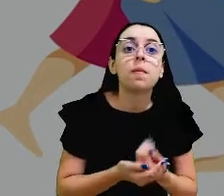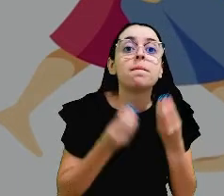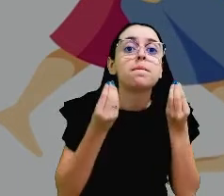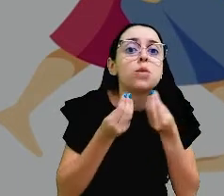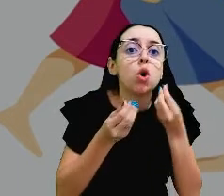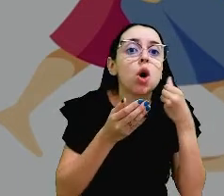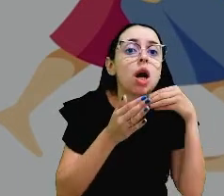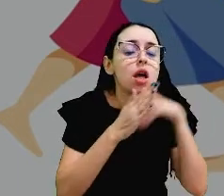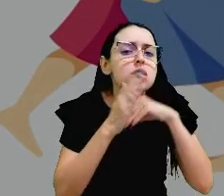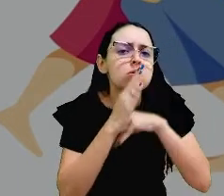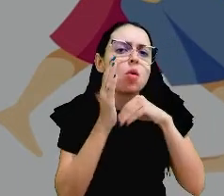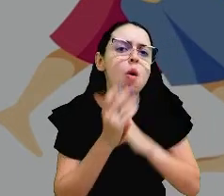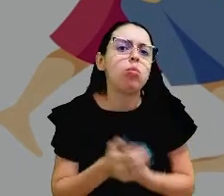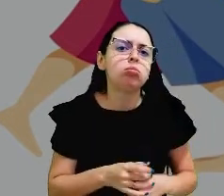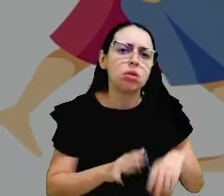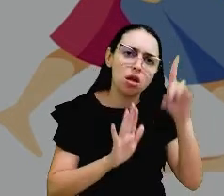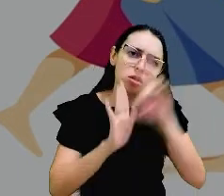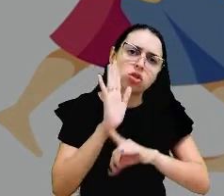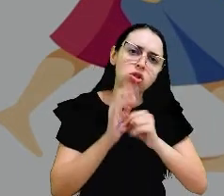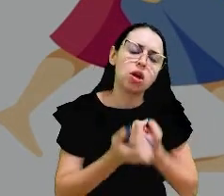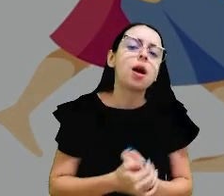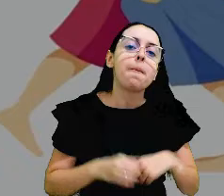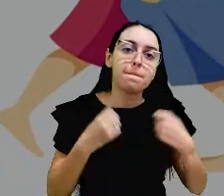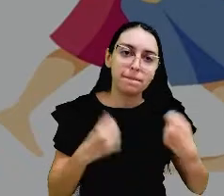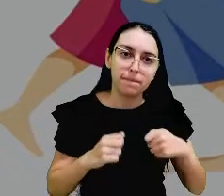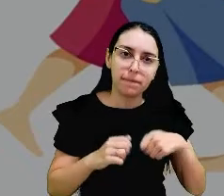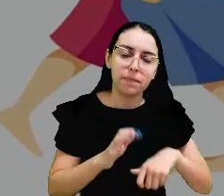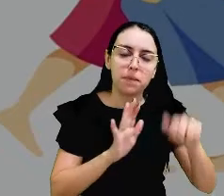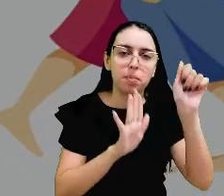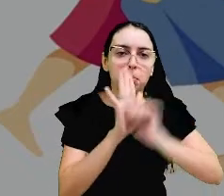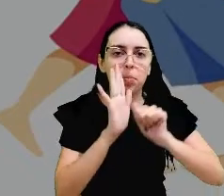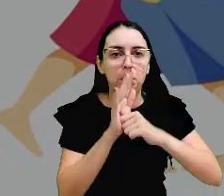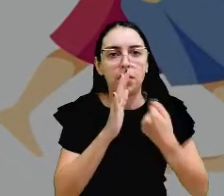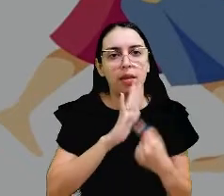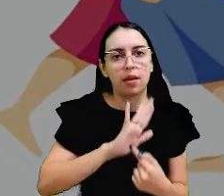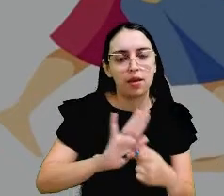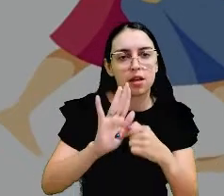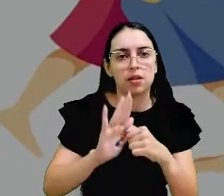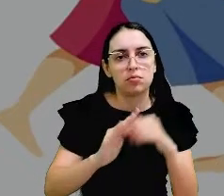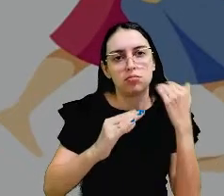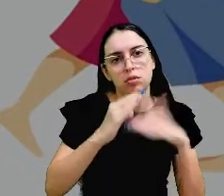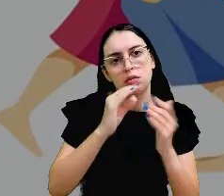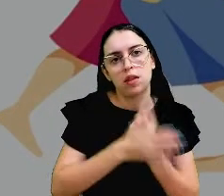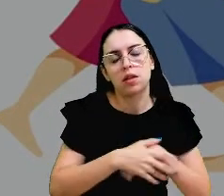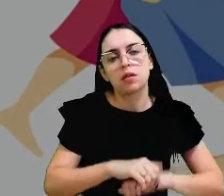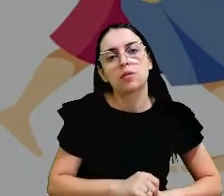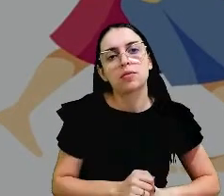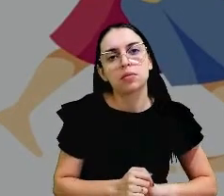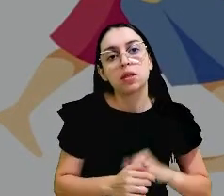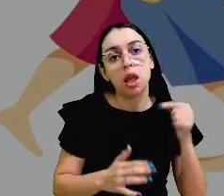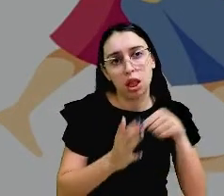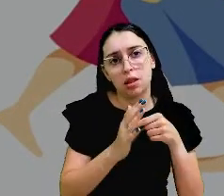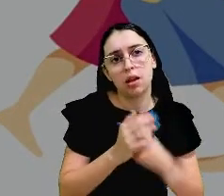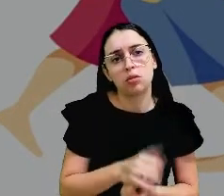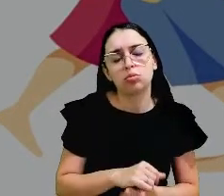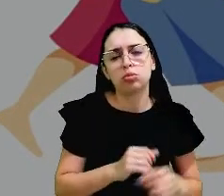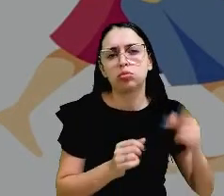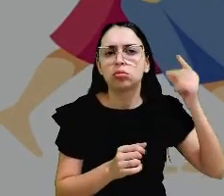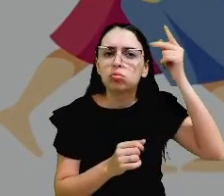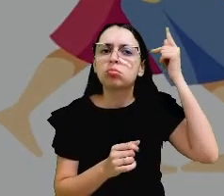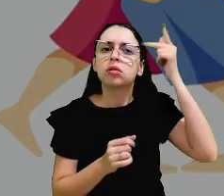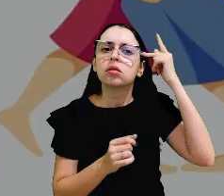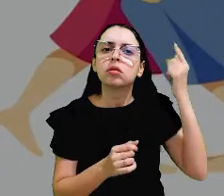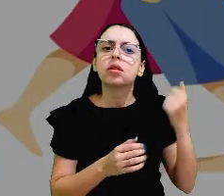oportunidade de escrever para o HuffPost um artigo a respeito desse assunto. Então, dentro desse histórico,